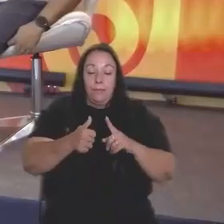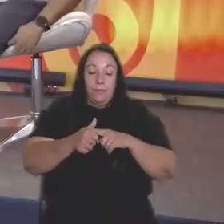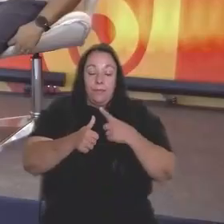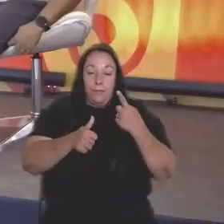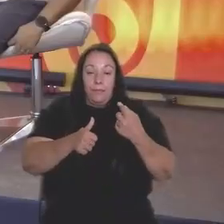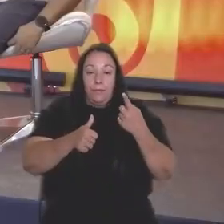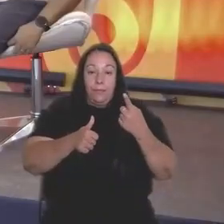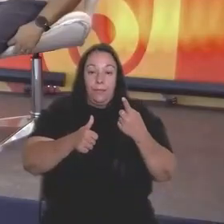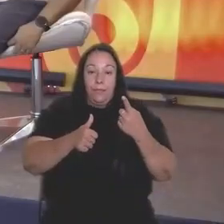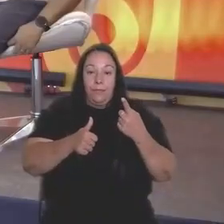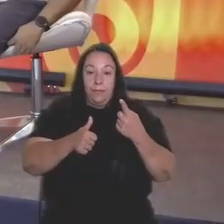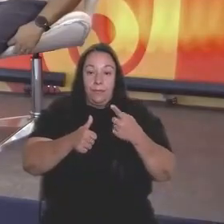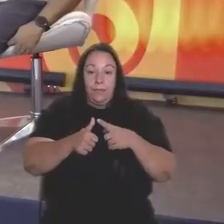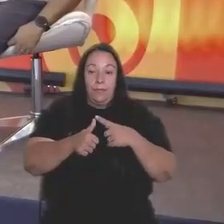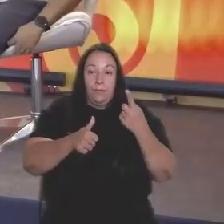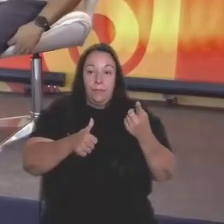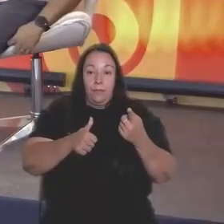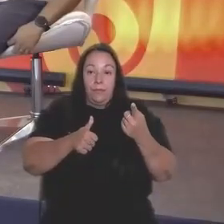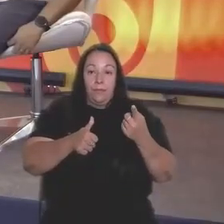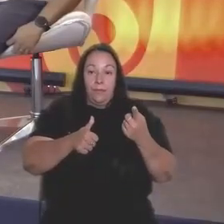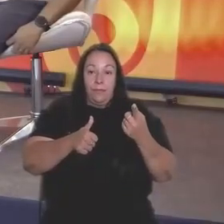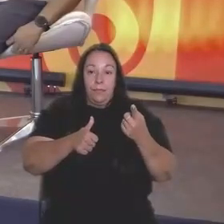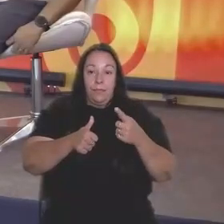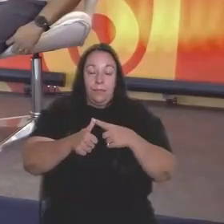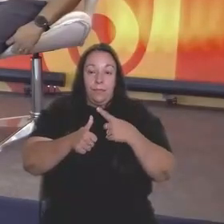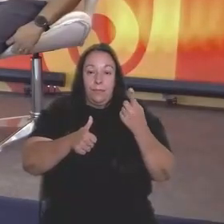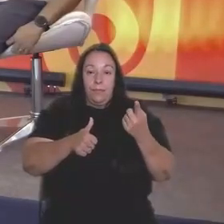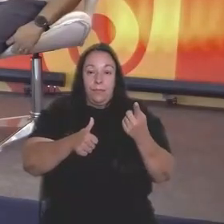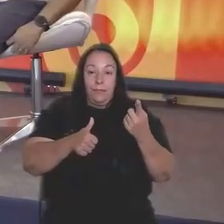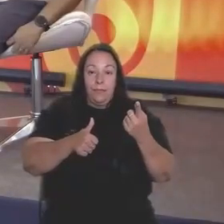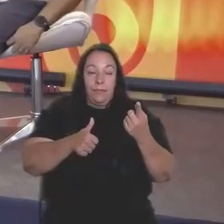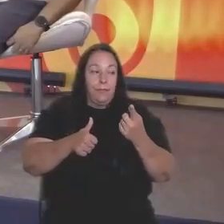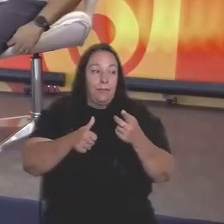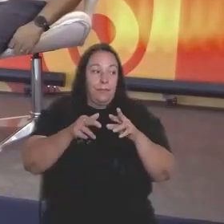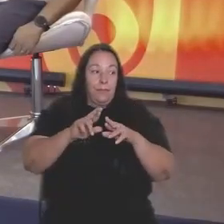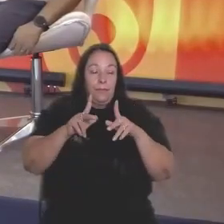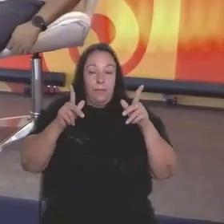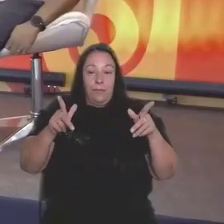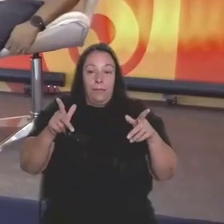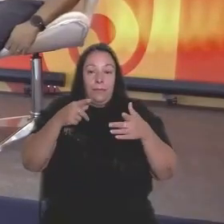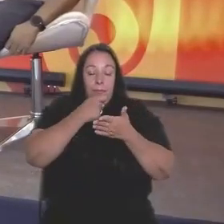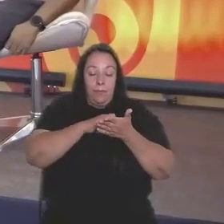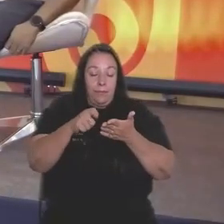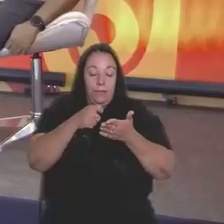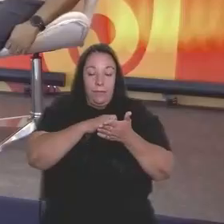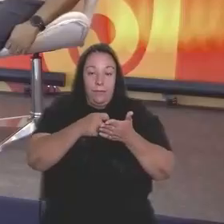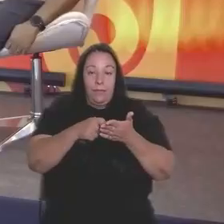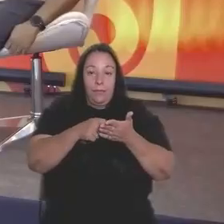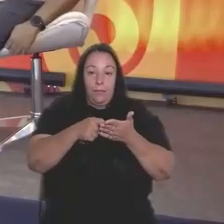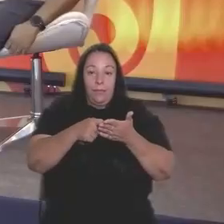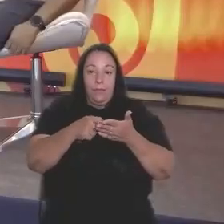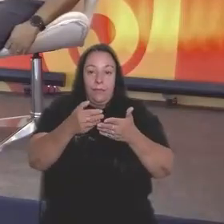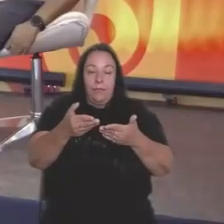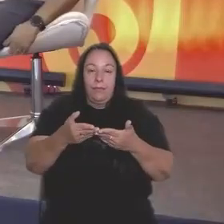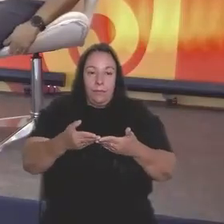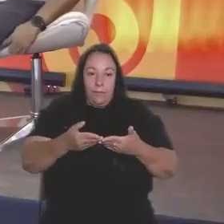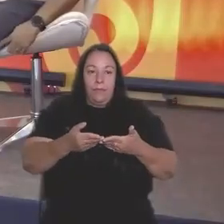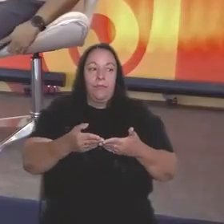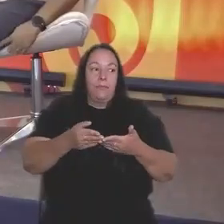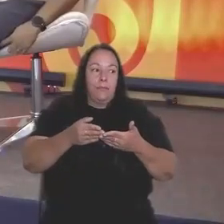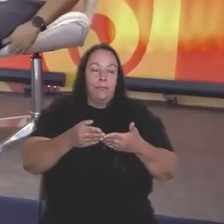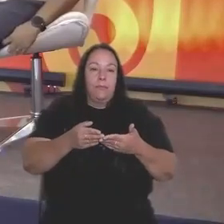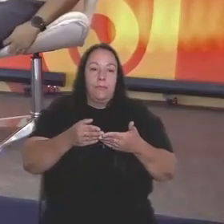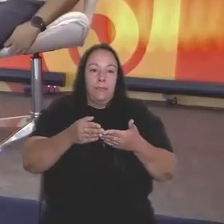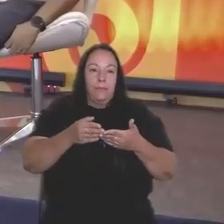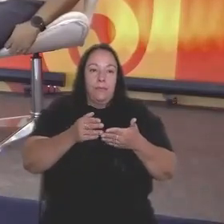quando você... Porque tem uma coisa muito diferente, e eu te falei que ia ter, né? Tem uma coisa muito diferente quando você escreve, quando você recebe o livro ilustrado nas